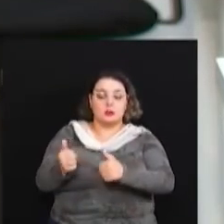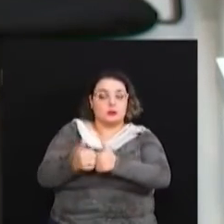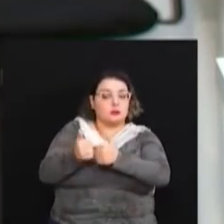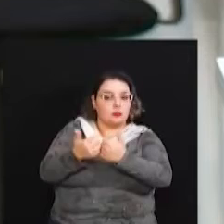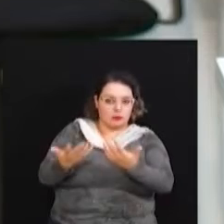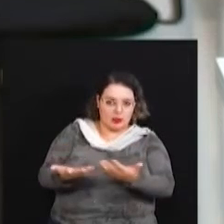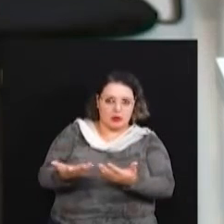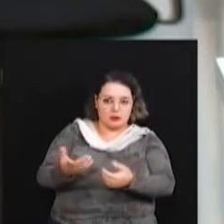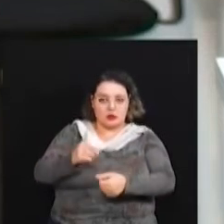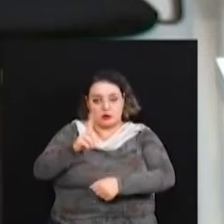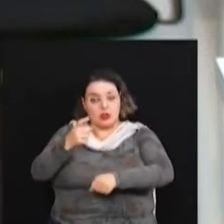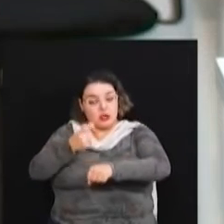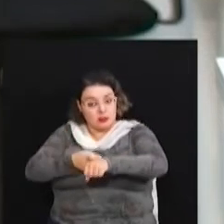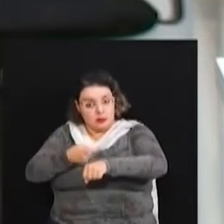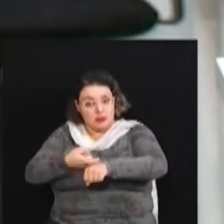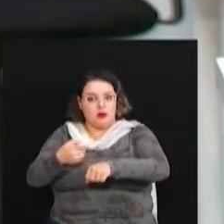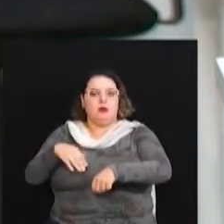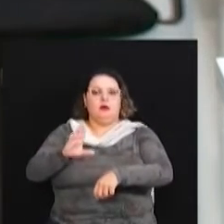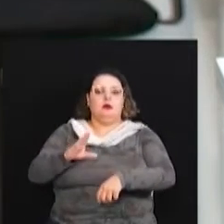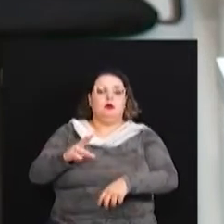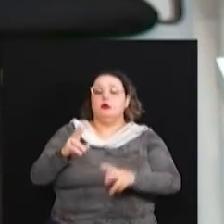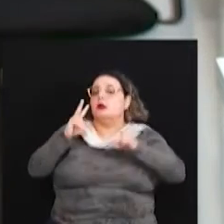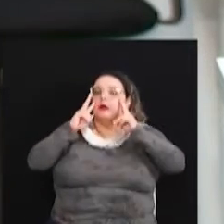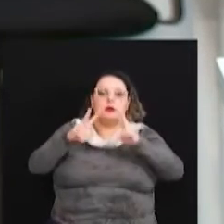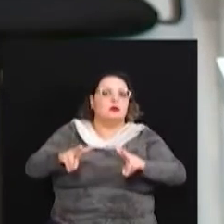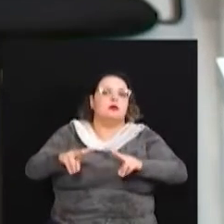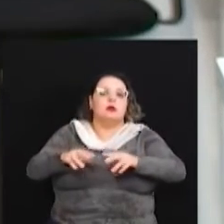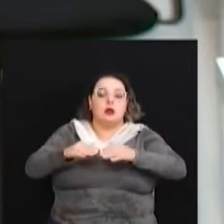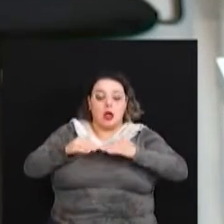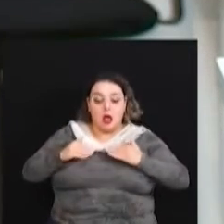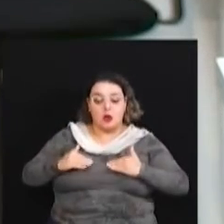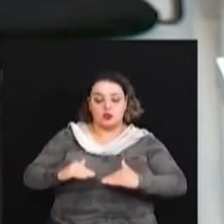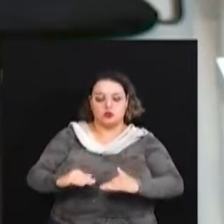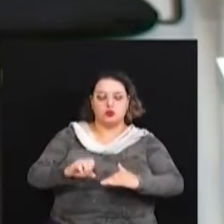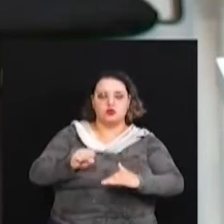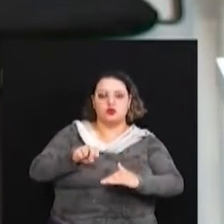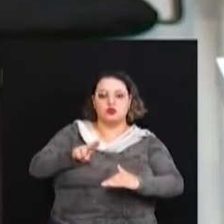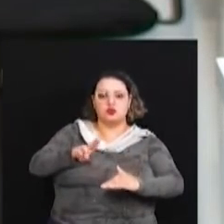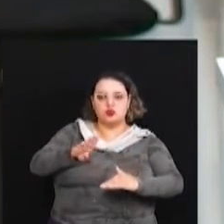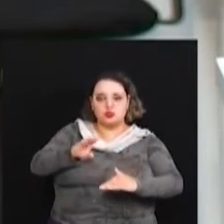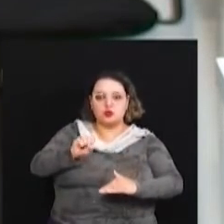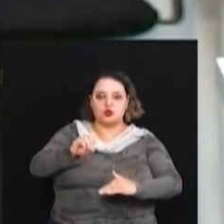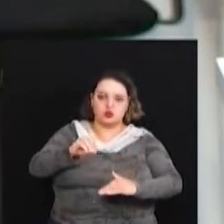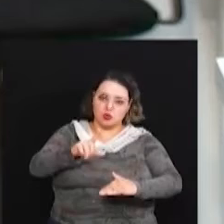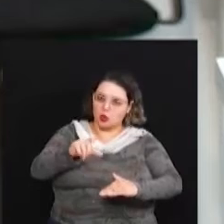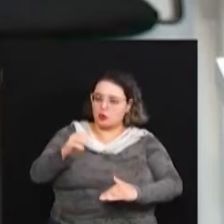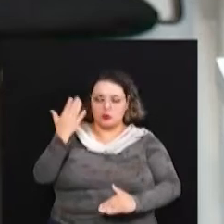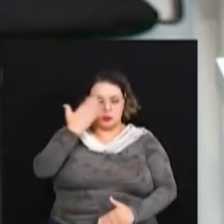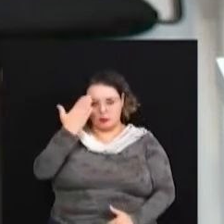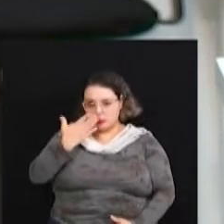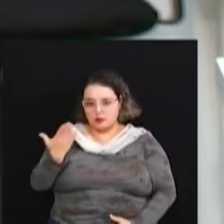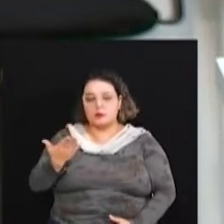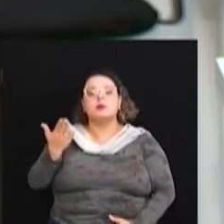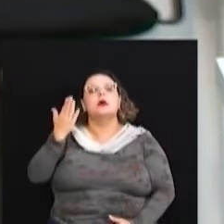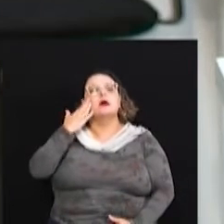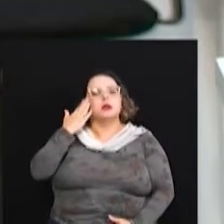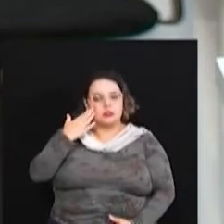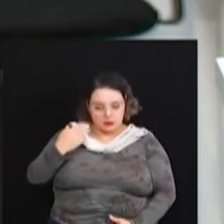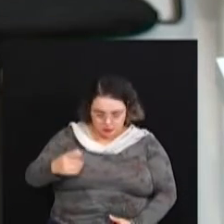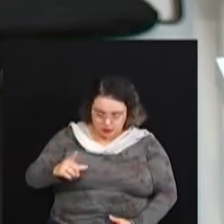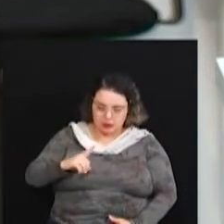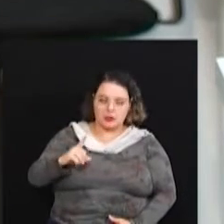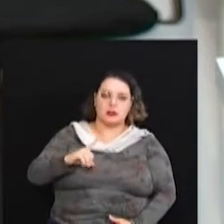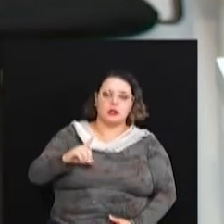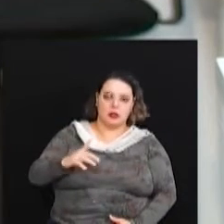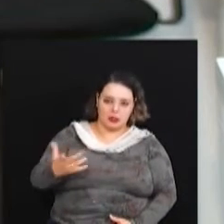tão próximas dela. Nós não vemos essas zonas, elas estão embaixo, né, na subsuperfície, então a gente não enxerga, mas sabe da